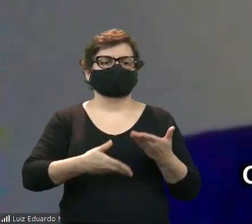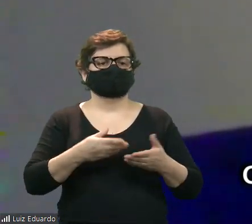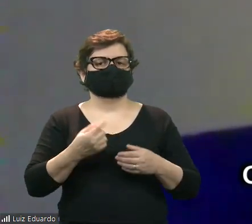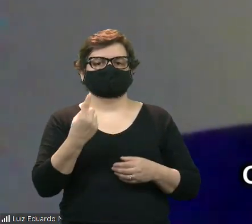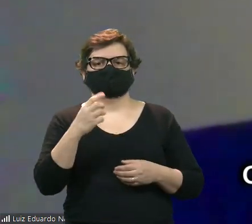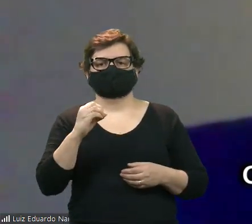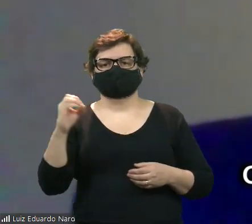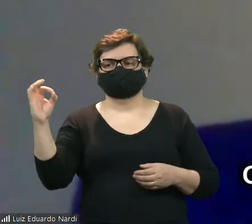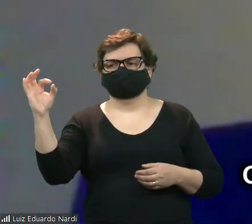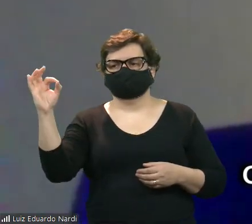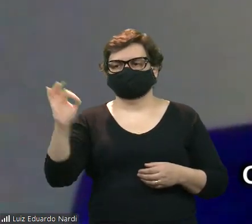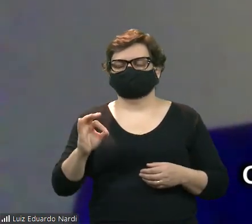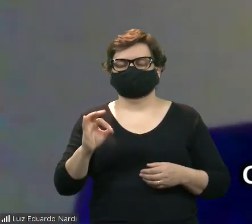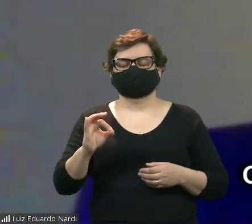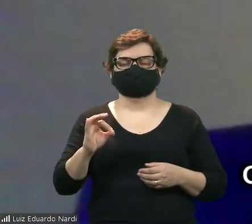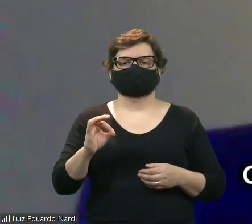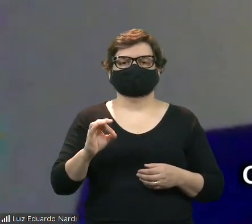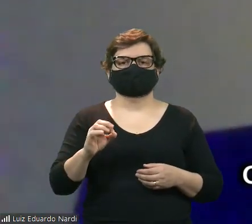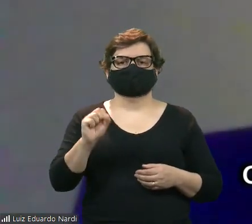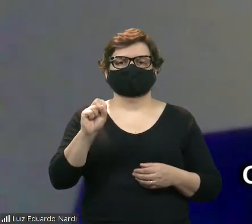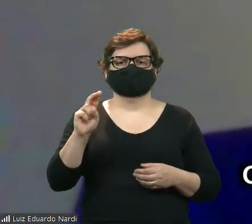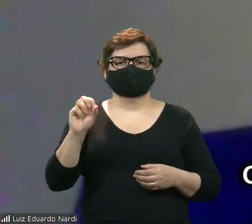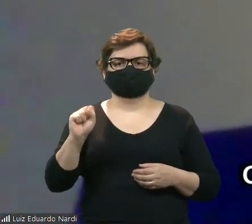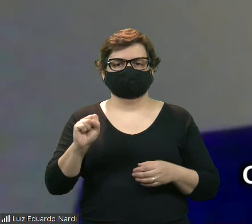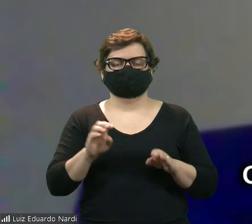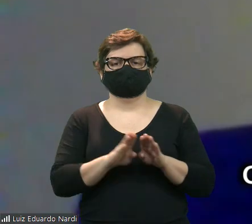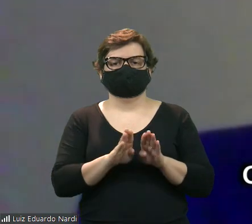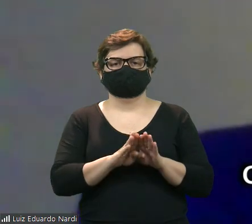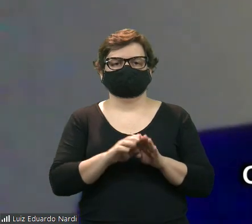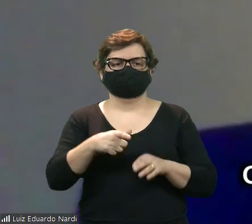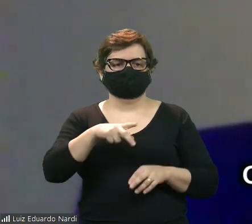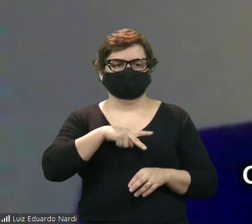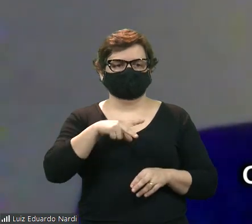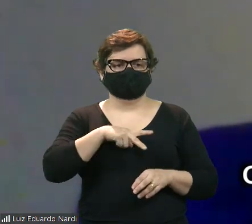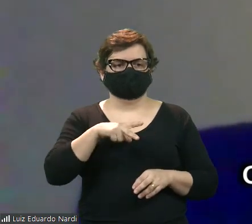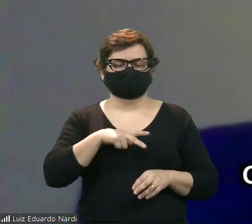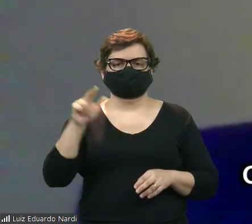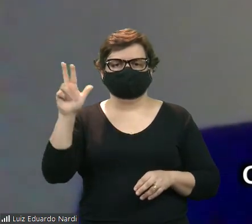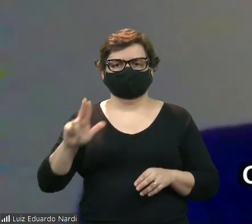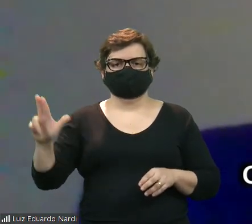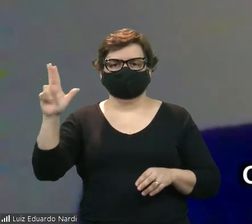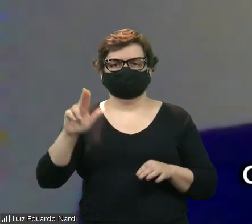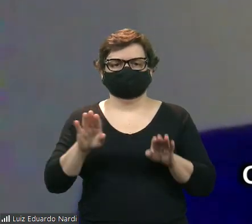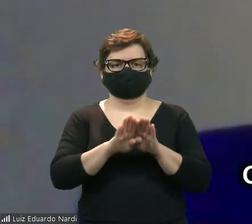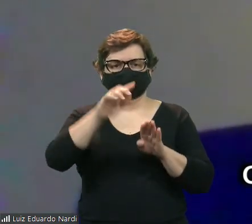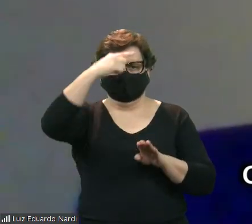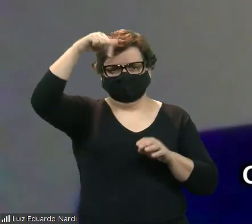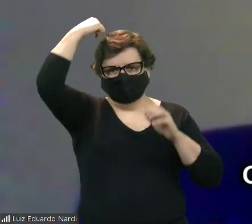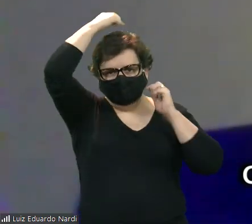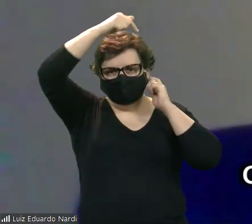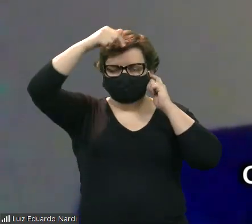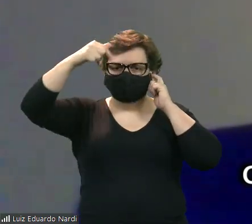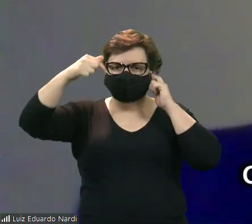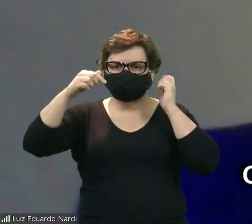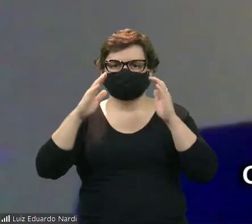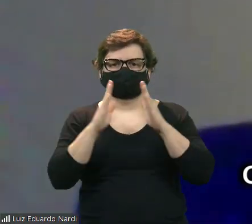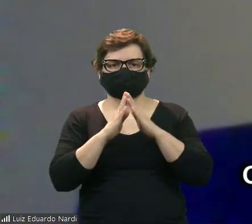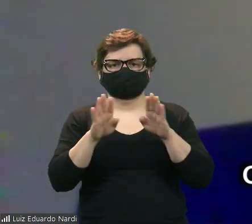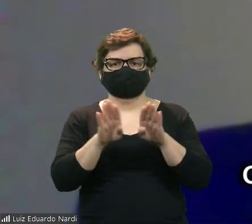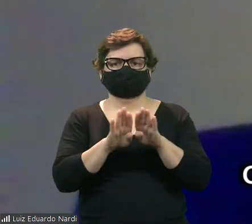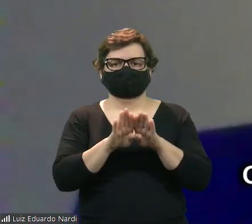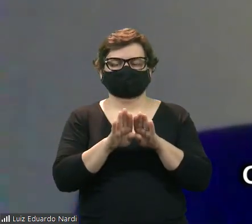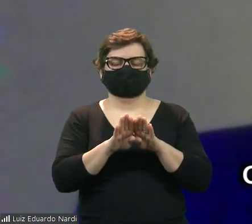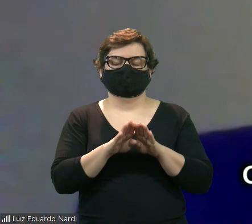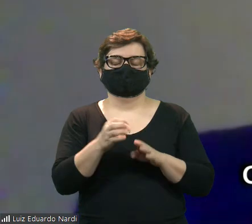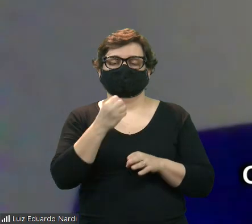SUS, o hospital privado, que é o Hospital da Unimar, e a Santa Casa, que é uma instituição